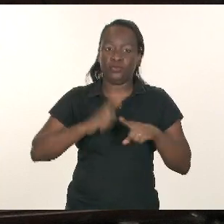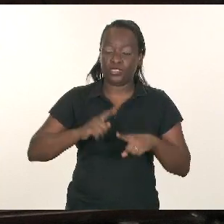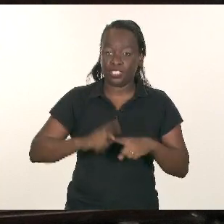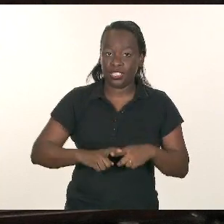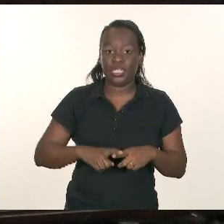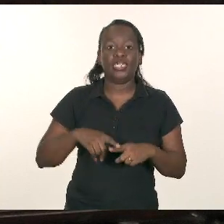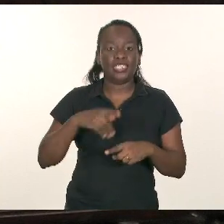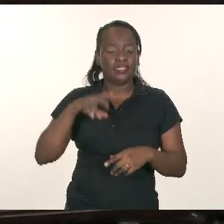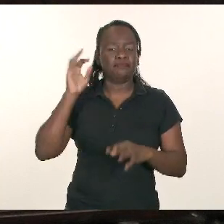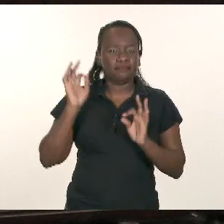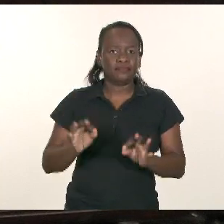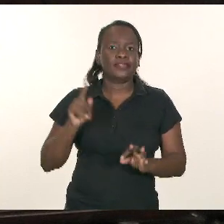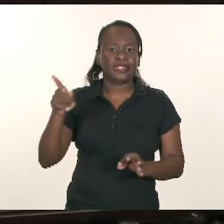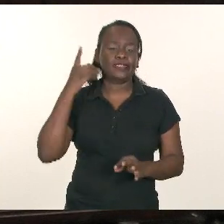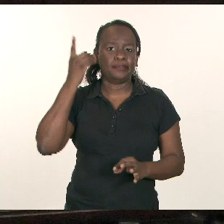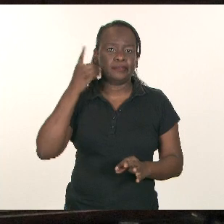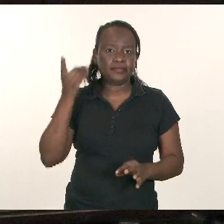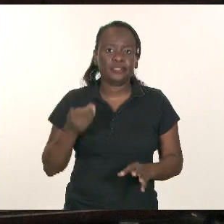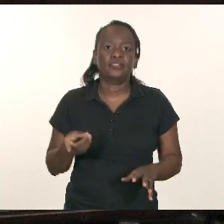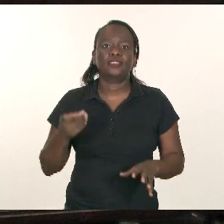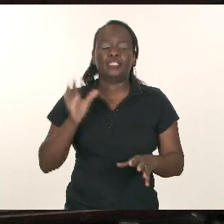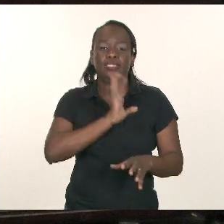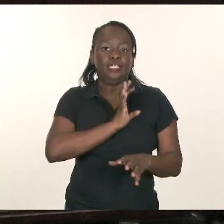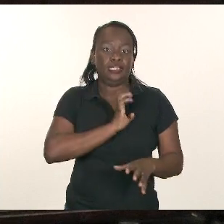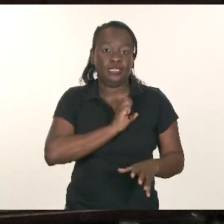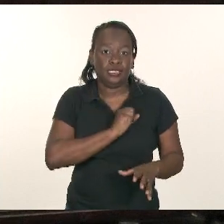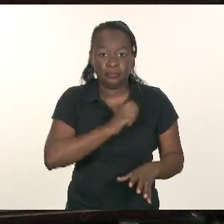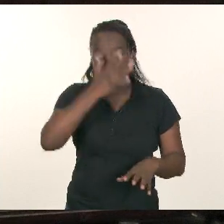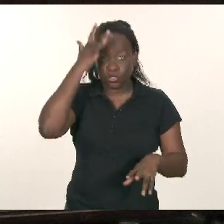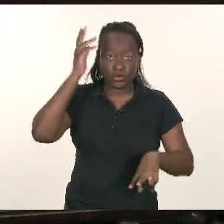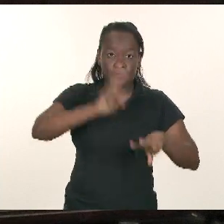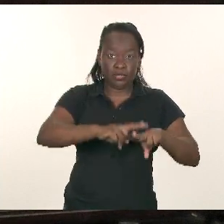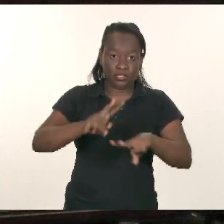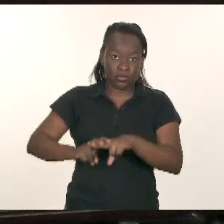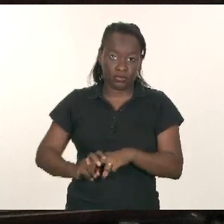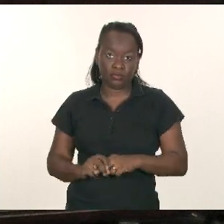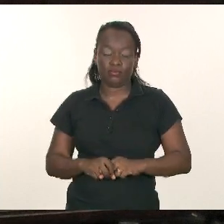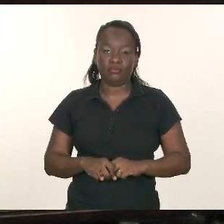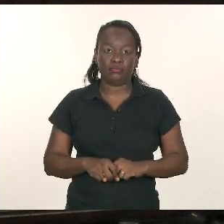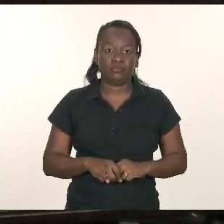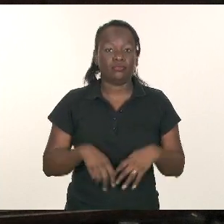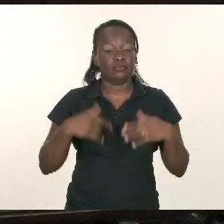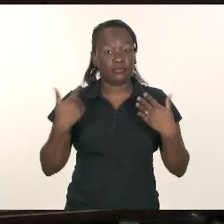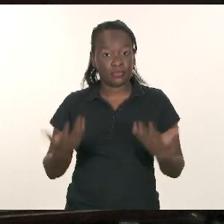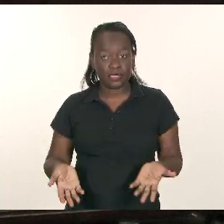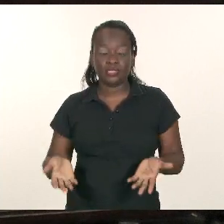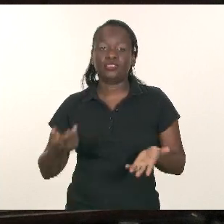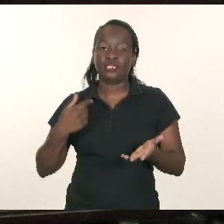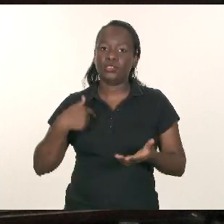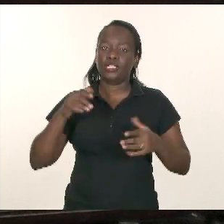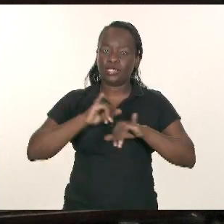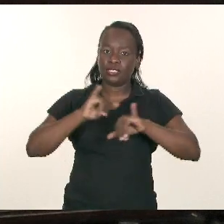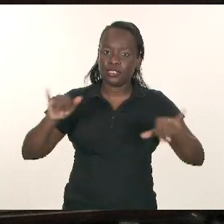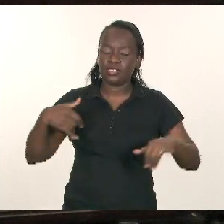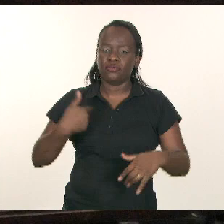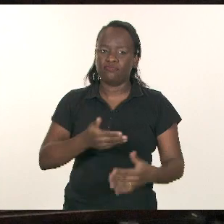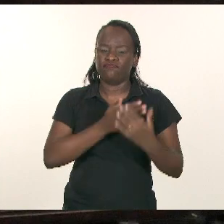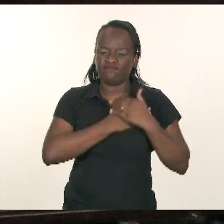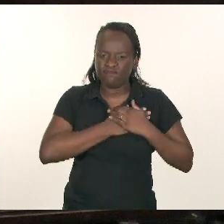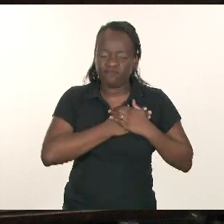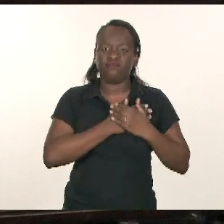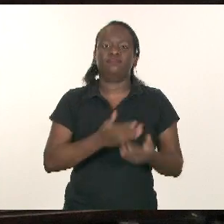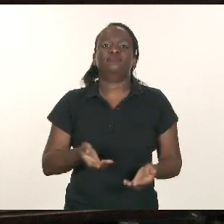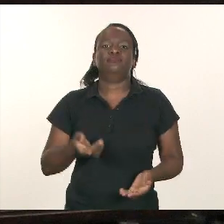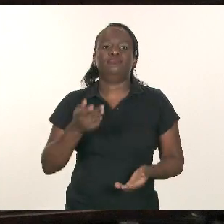porque, notadamente, é um deputado que ama quem está na prisão. Então, quero aqui manifestar minha